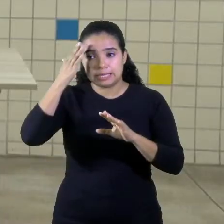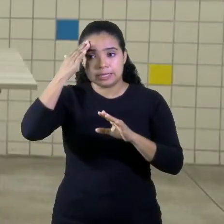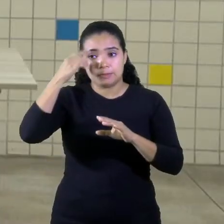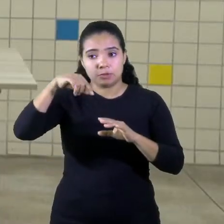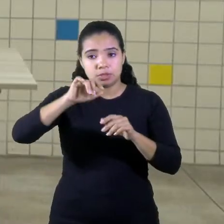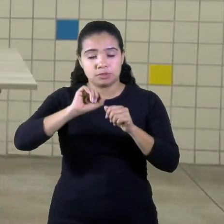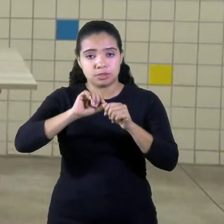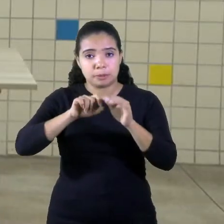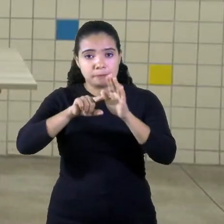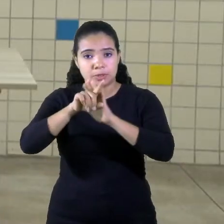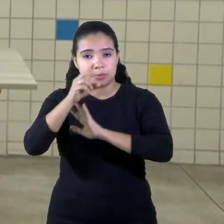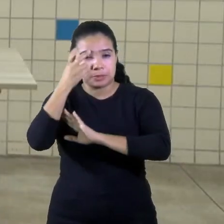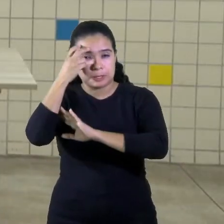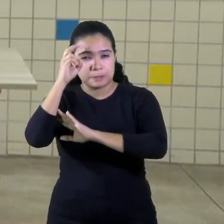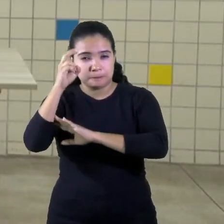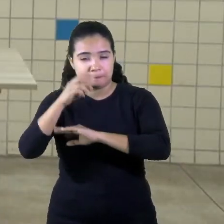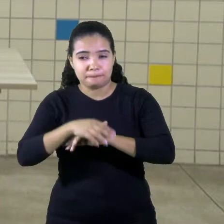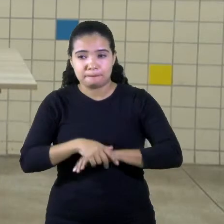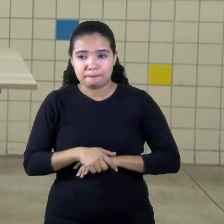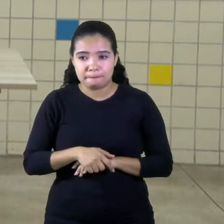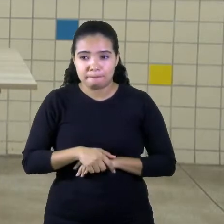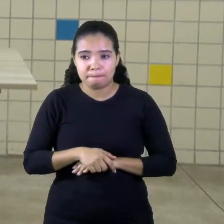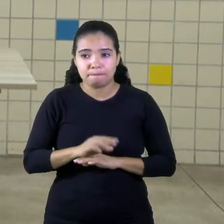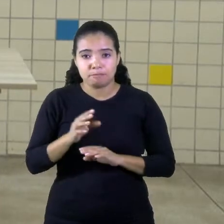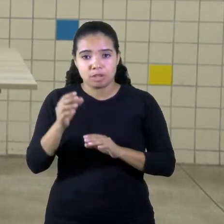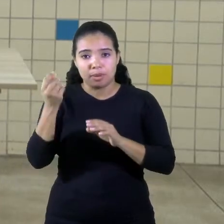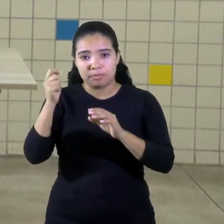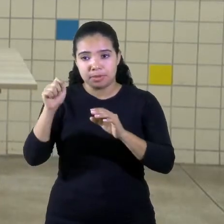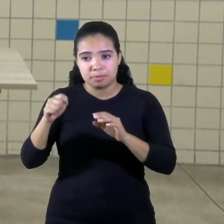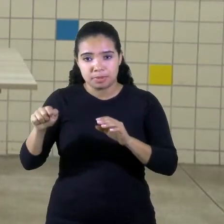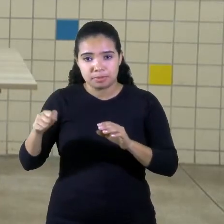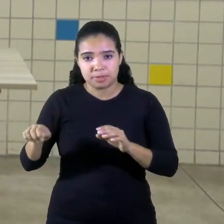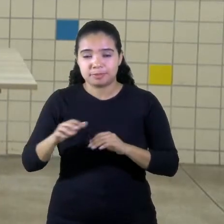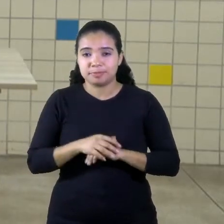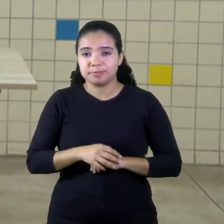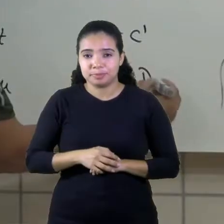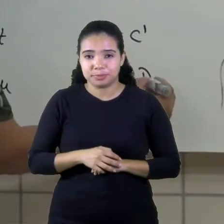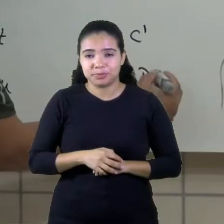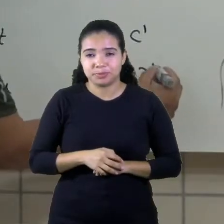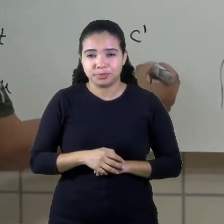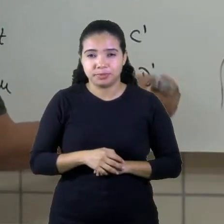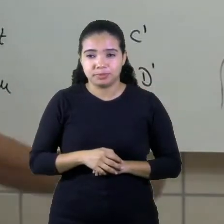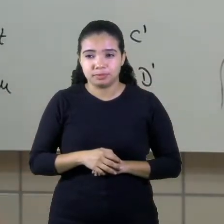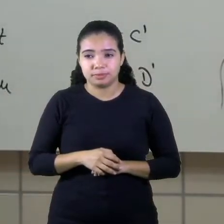essa pergunta inteligente, eu já deixei anotado.